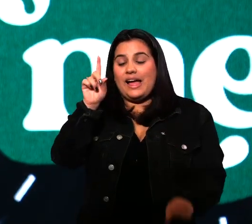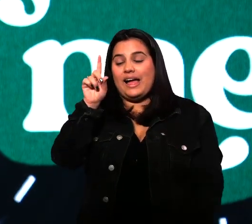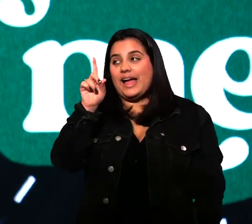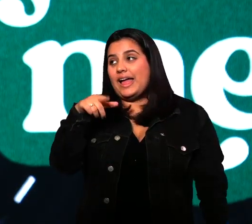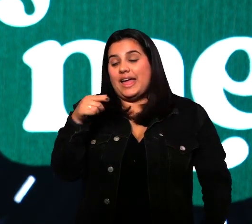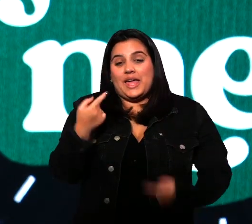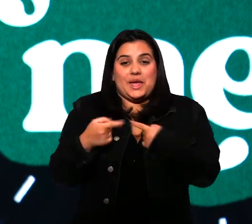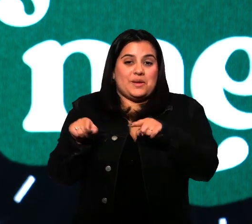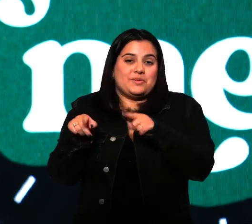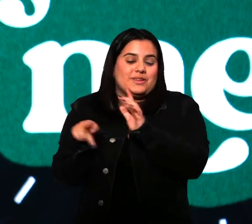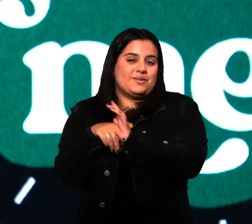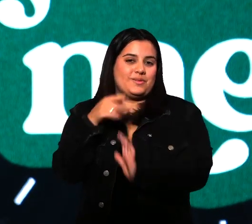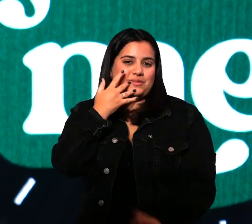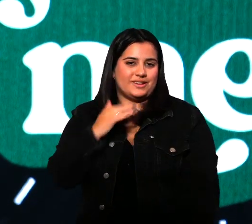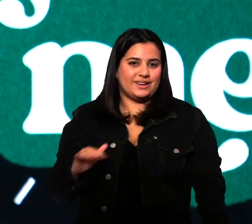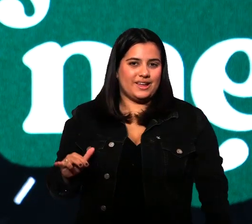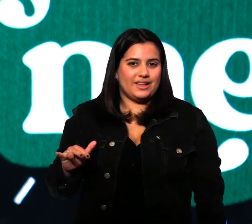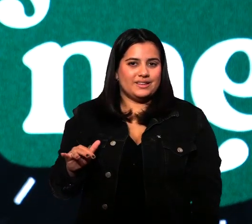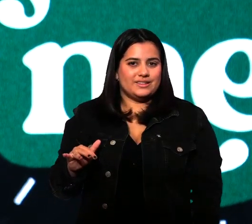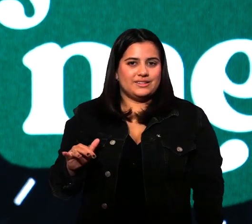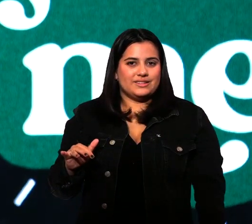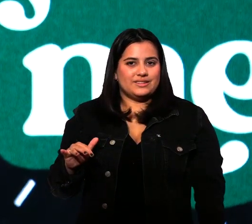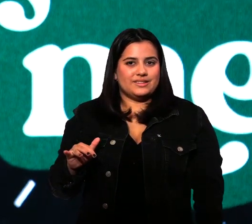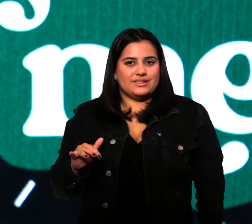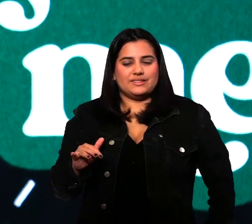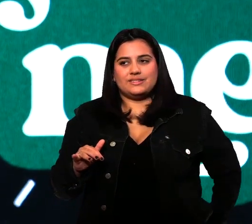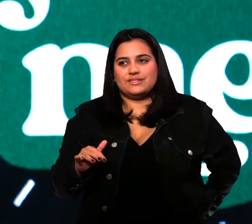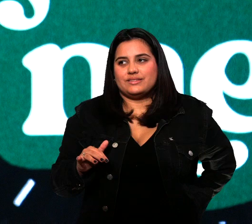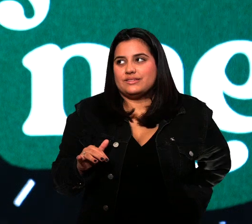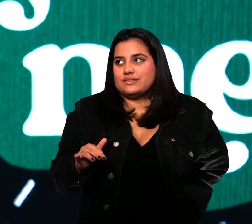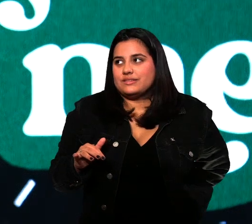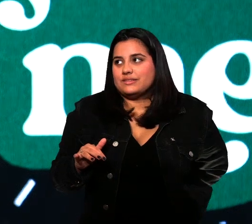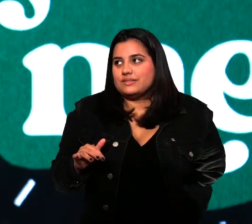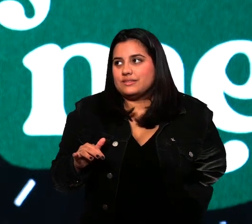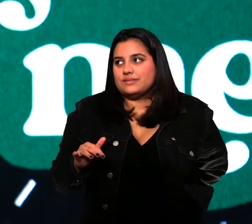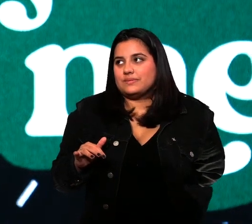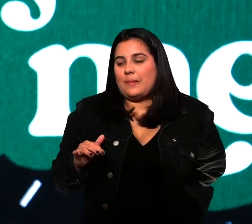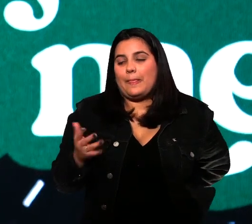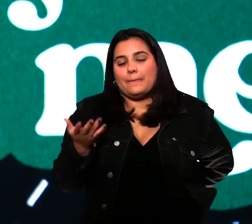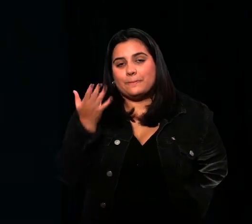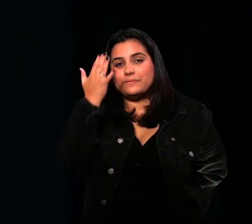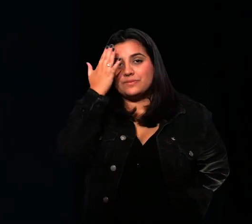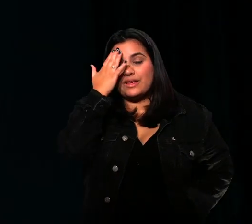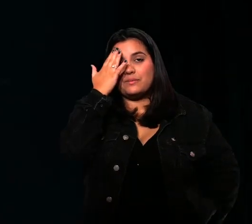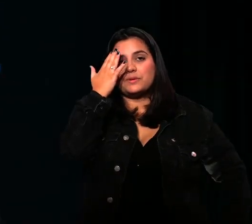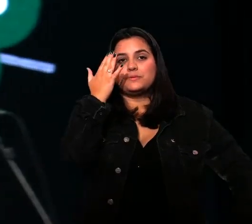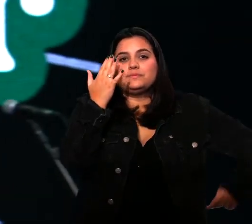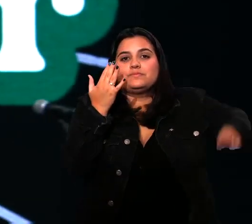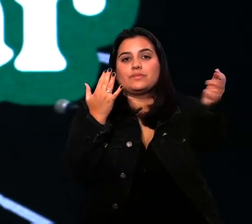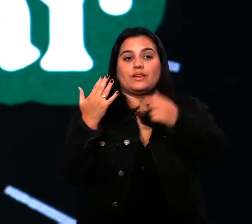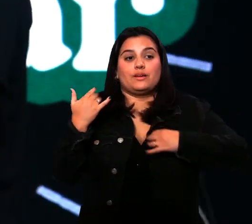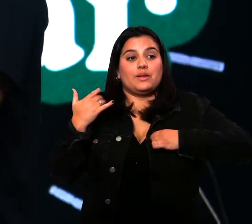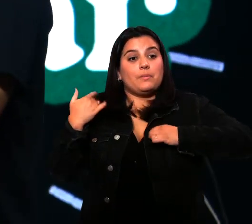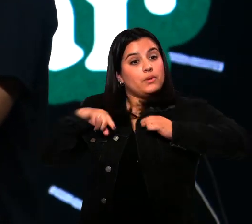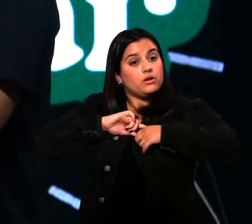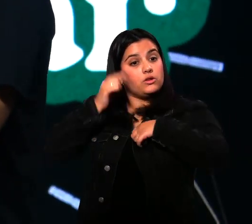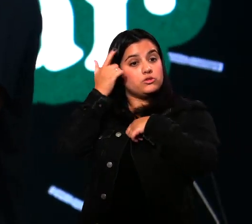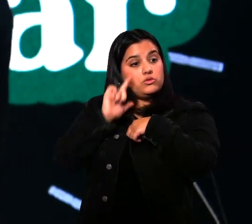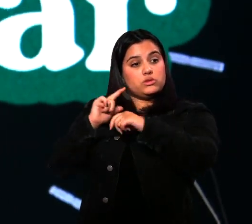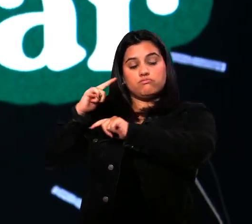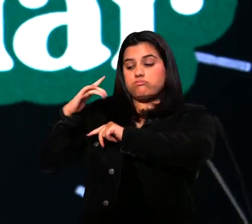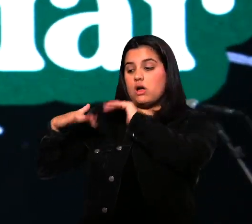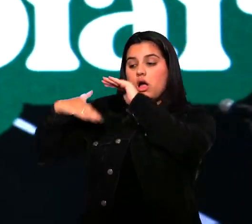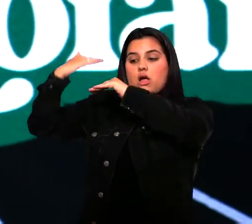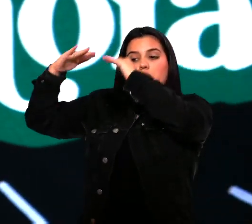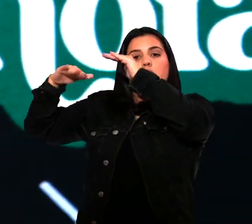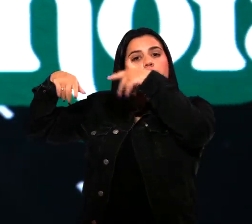É música de criança, gente. Gente velha de igreja. E sabe, para crescer, nós precisamos uns dos outros.